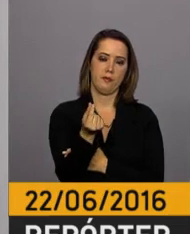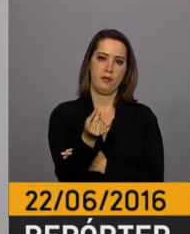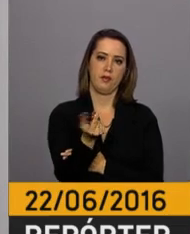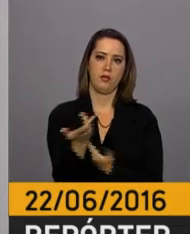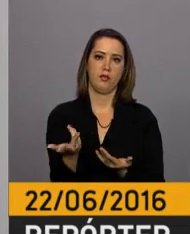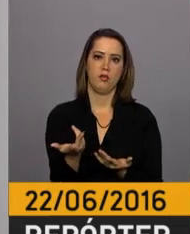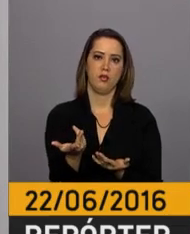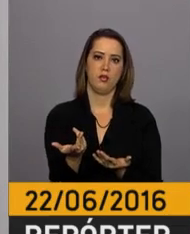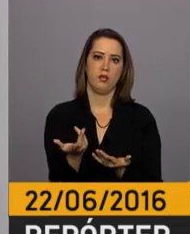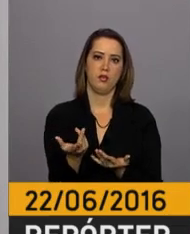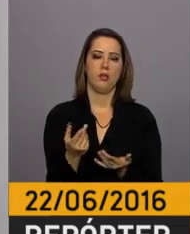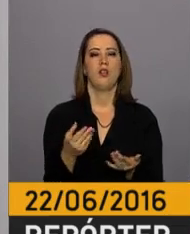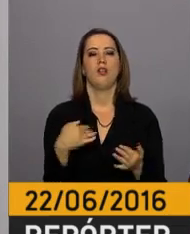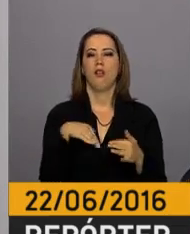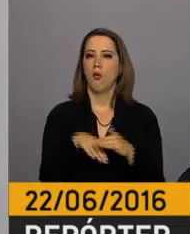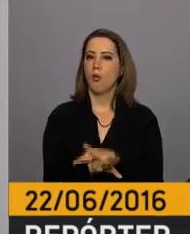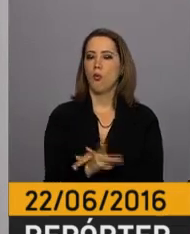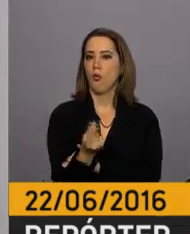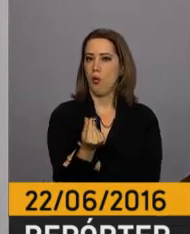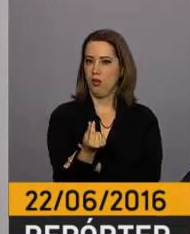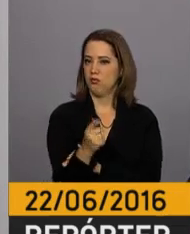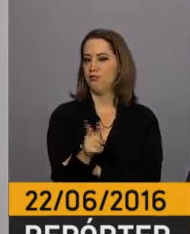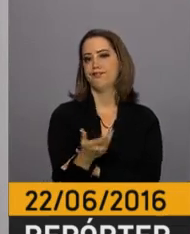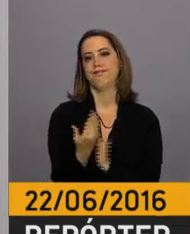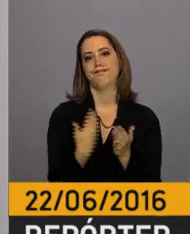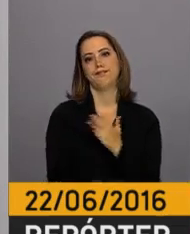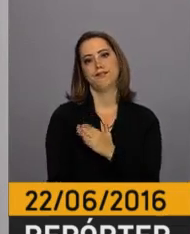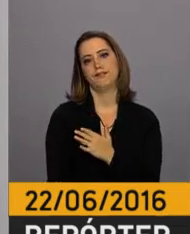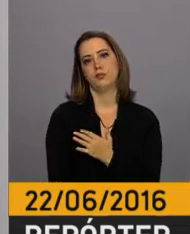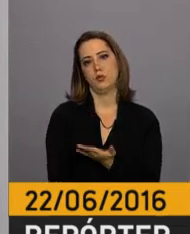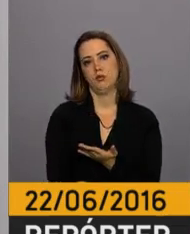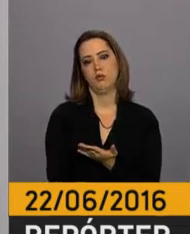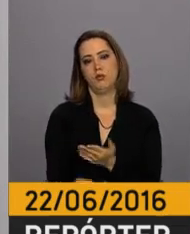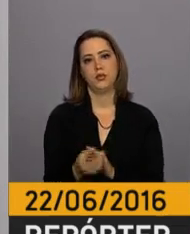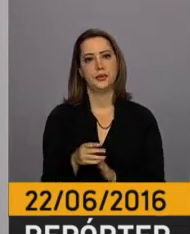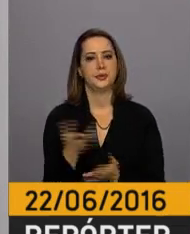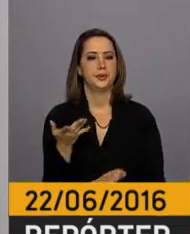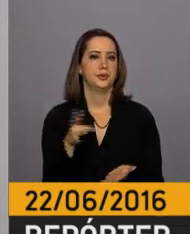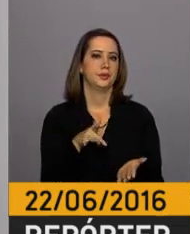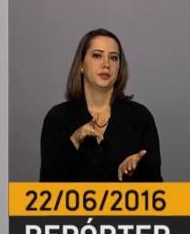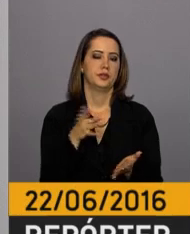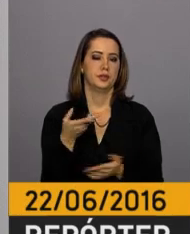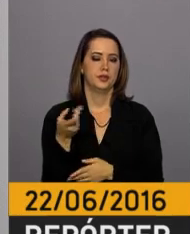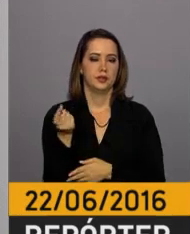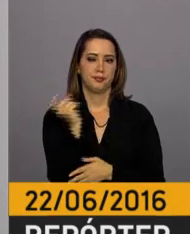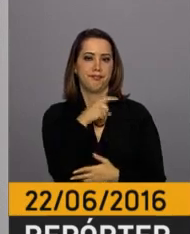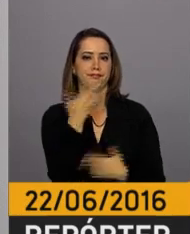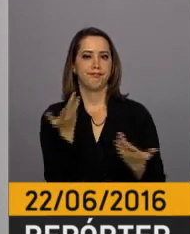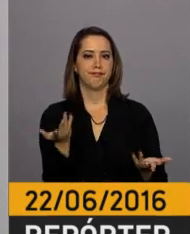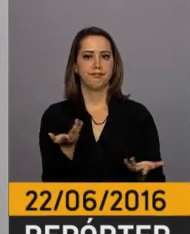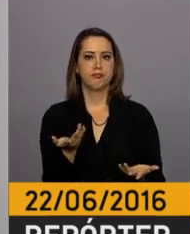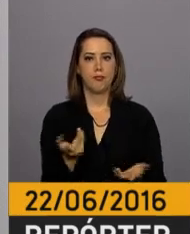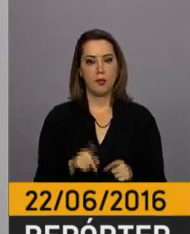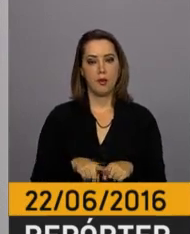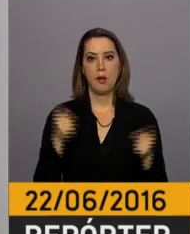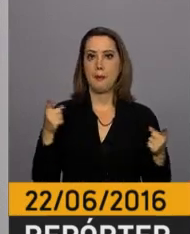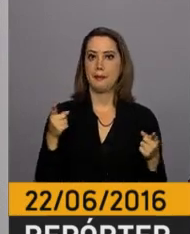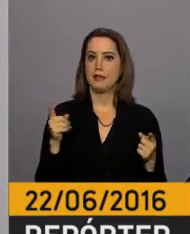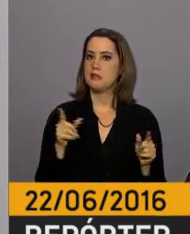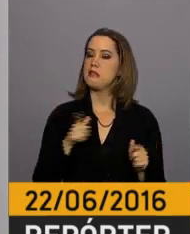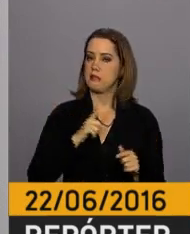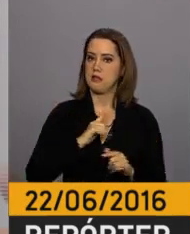poupança Popular com conversa fiada em em bom português mas por outro lado a